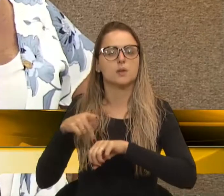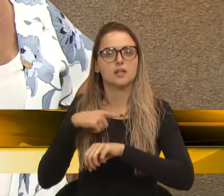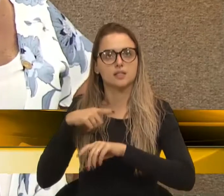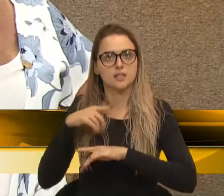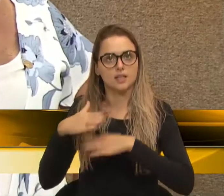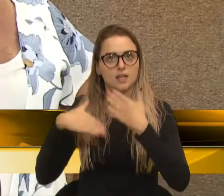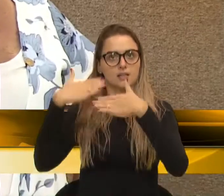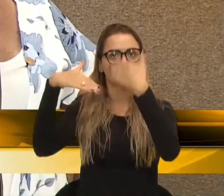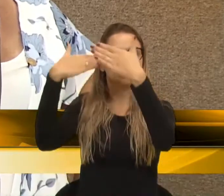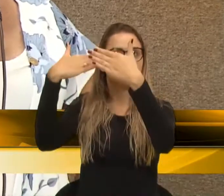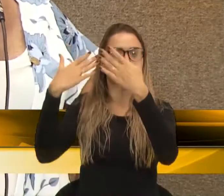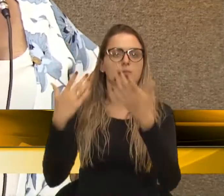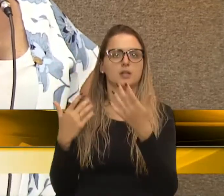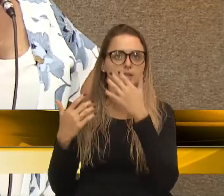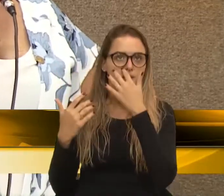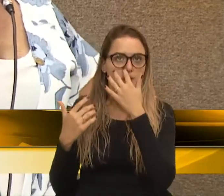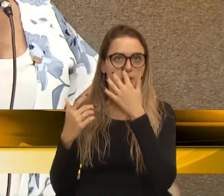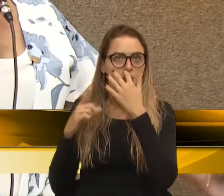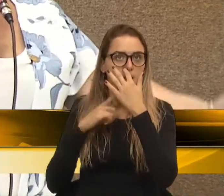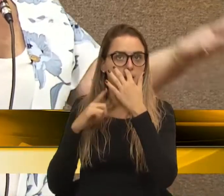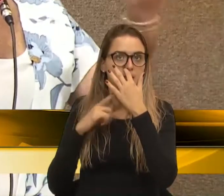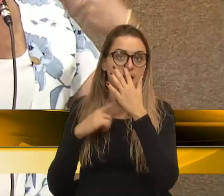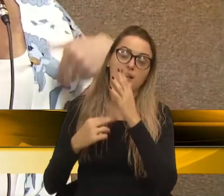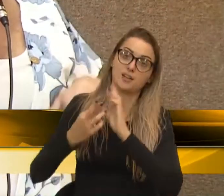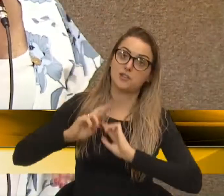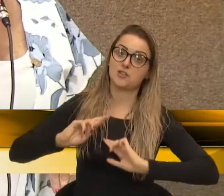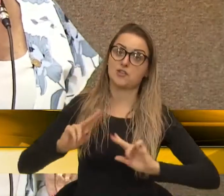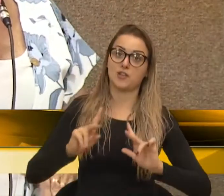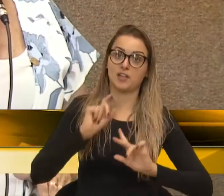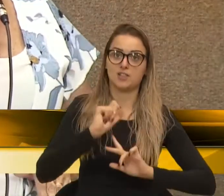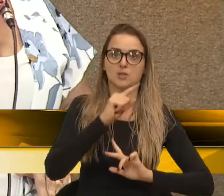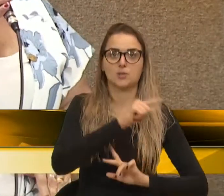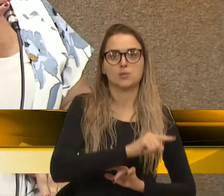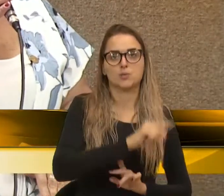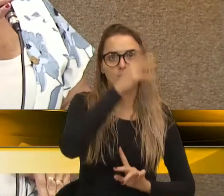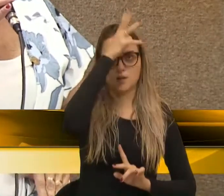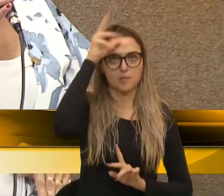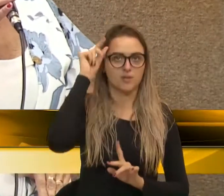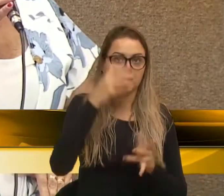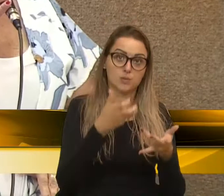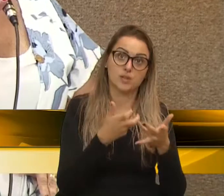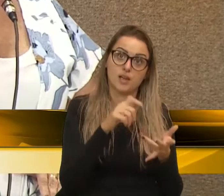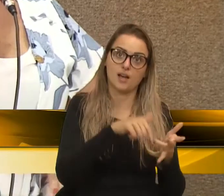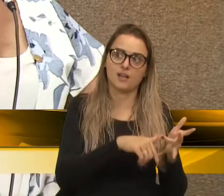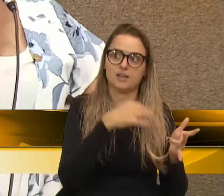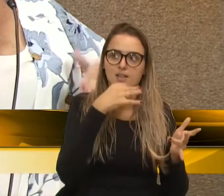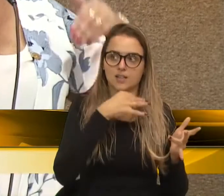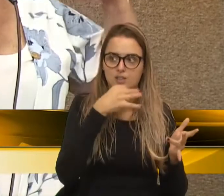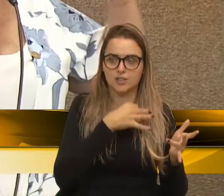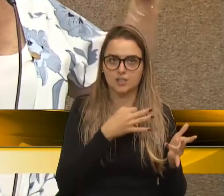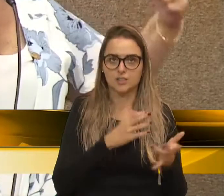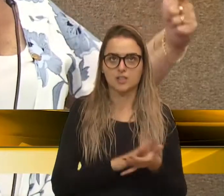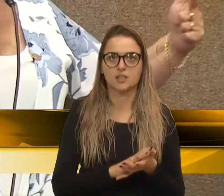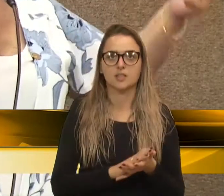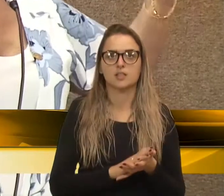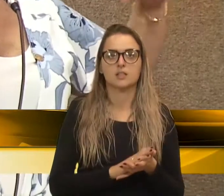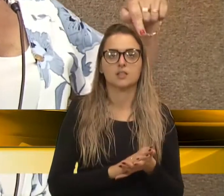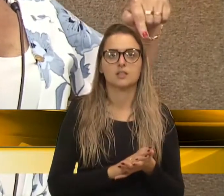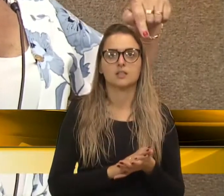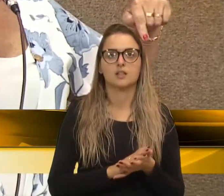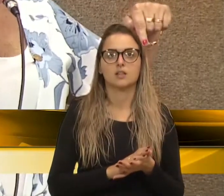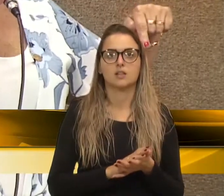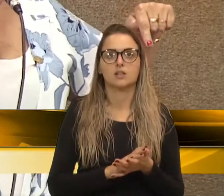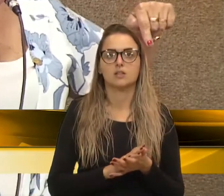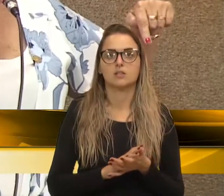desenvolvidos ocorre ao contrário do que o plano está prometendo aqui. Estão desmanchando os